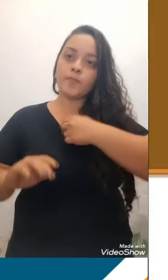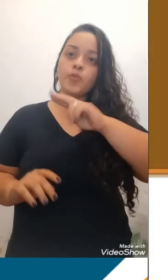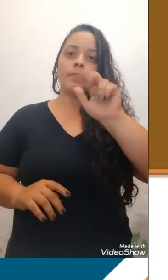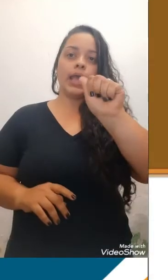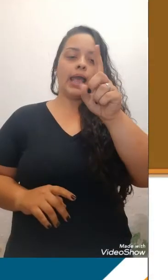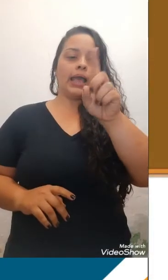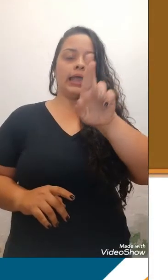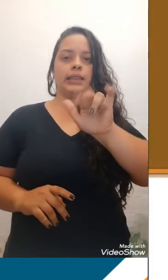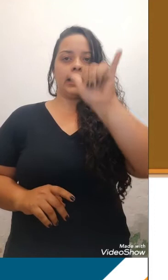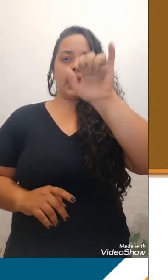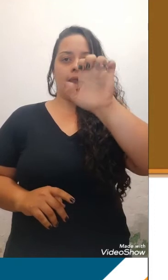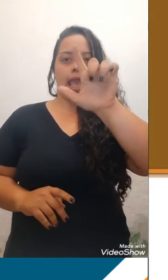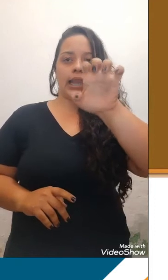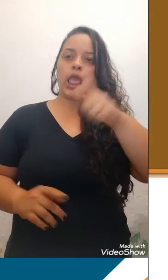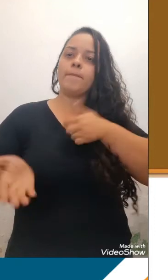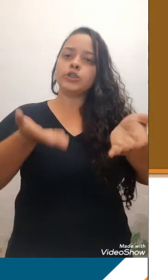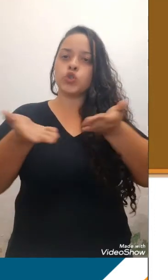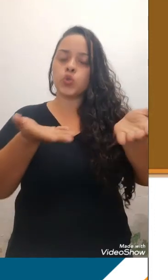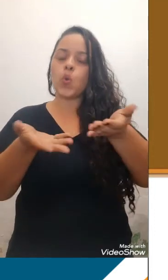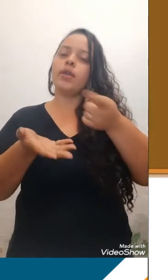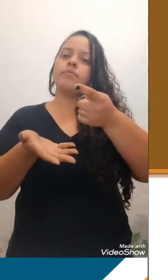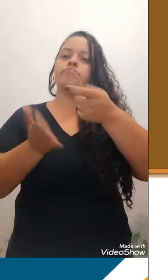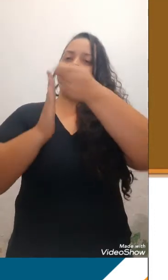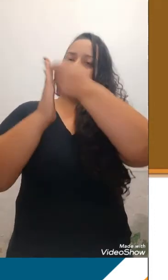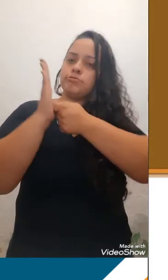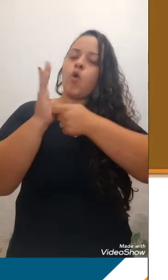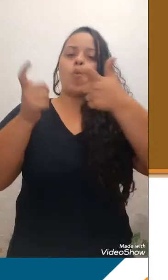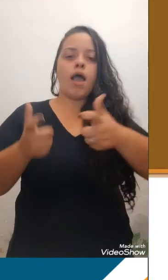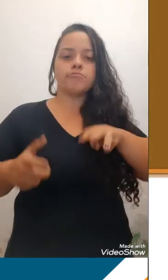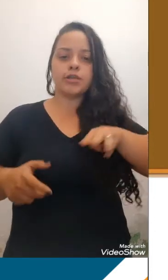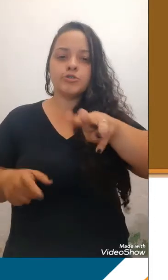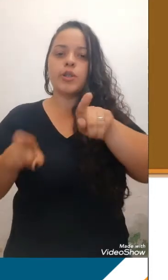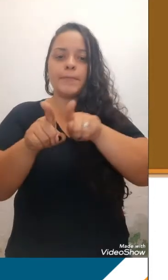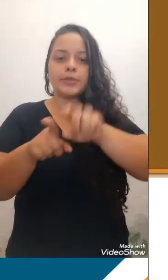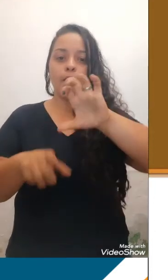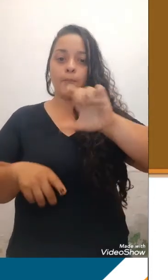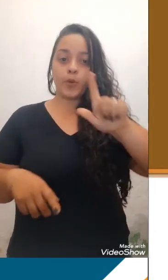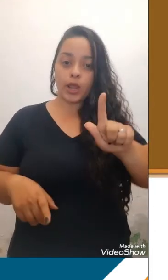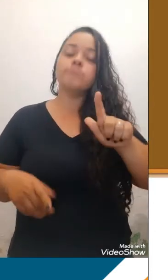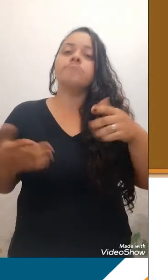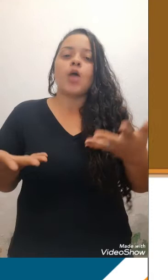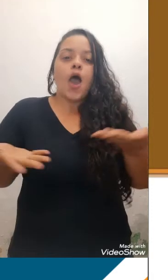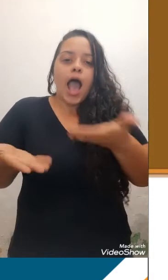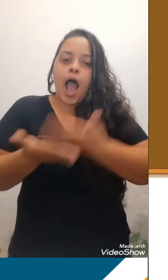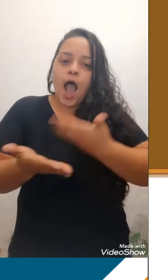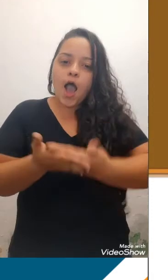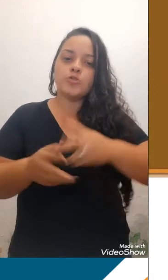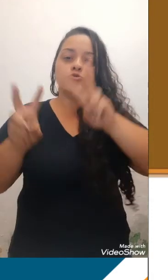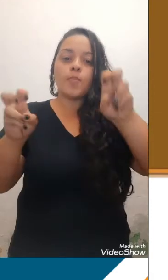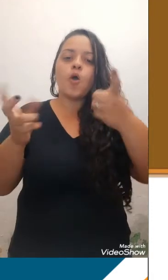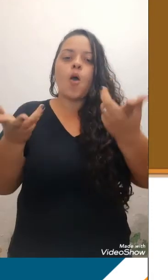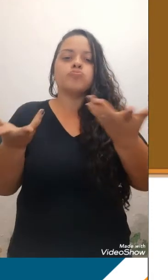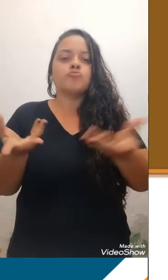Olá, pessoal. Meu nome é Adriele. Eu sou mediadora de redação do Polo Três Rios e do Polo Sara Kubitschek em Campo Grande. E a aula de hoje